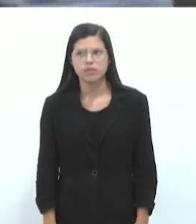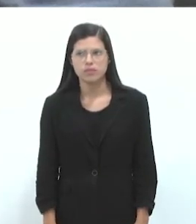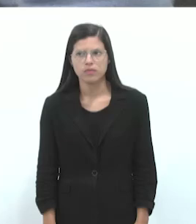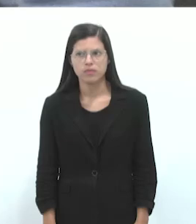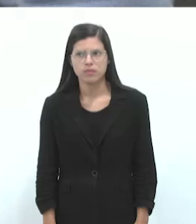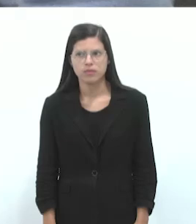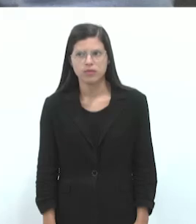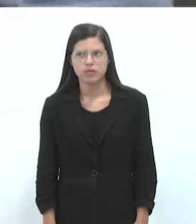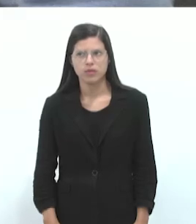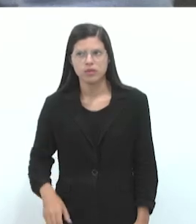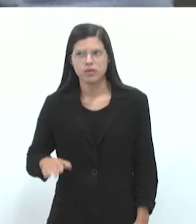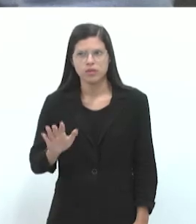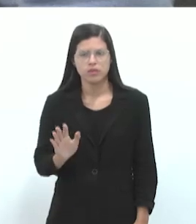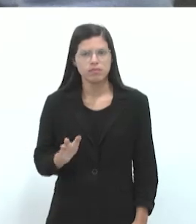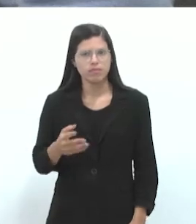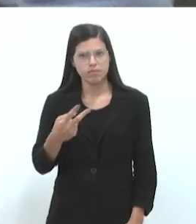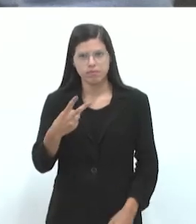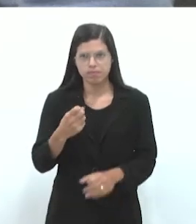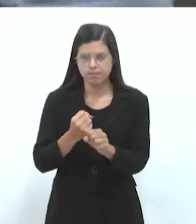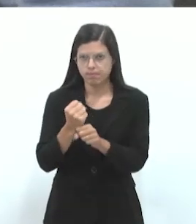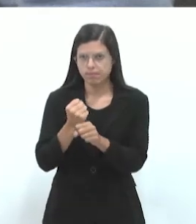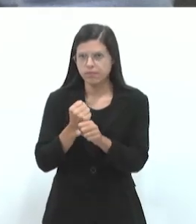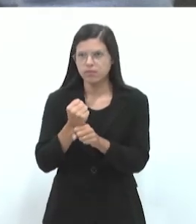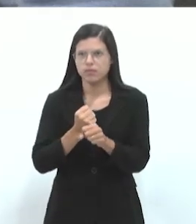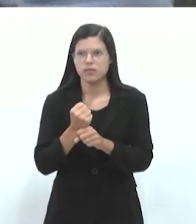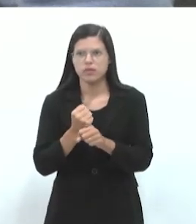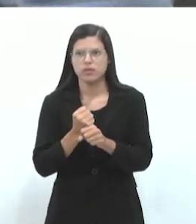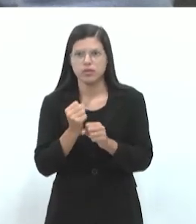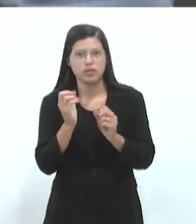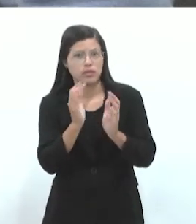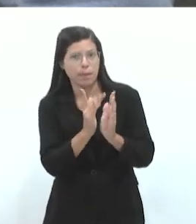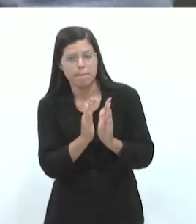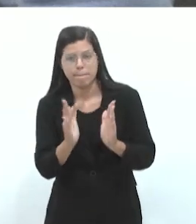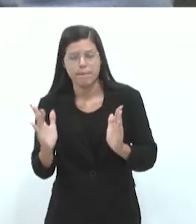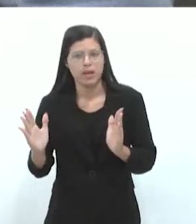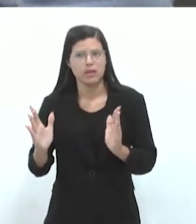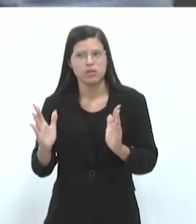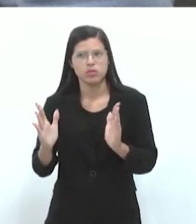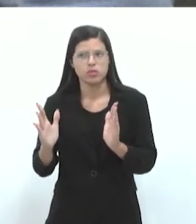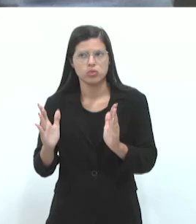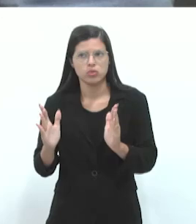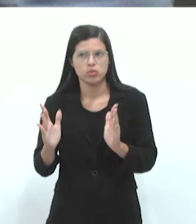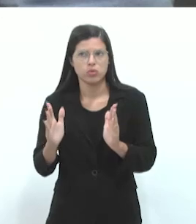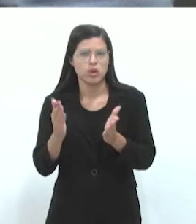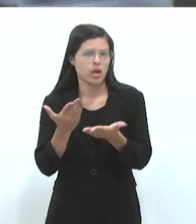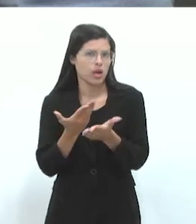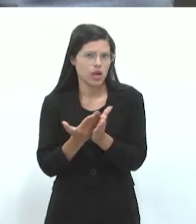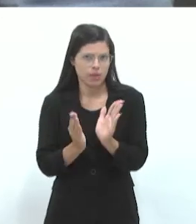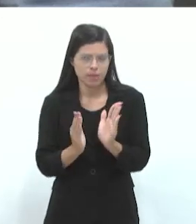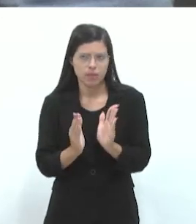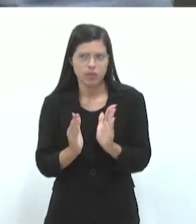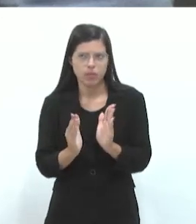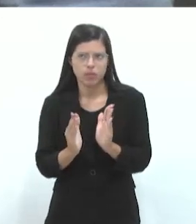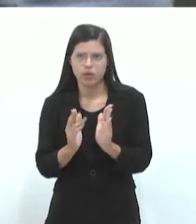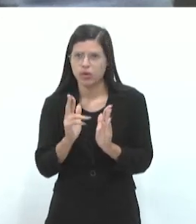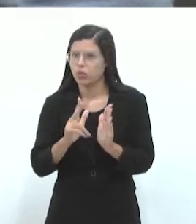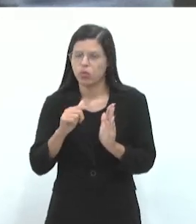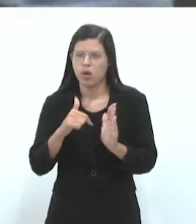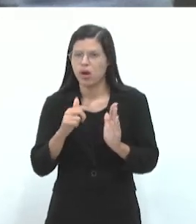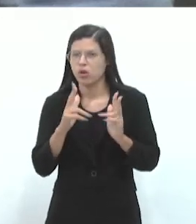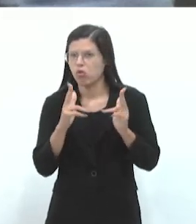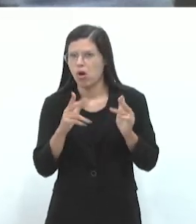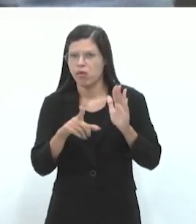passados já os 2 anos, esse prazo se extingue 2 anos após, e não conforme a